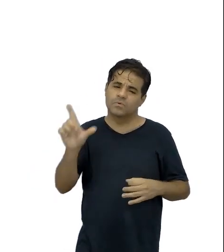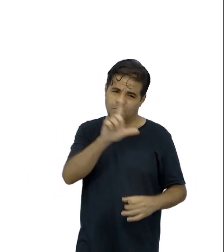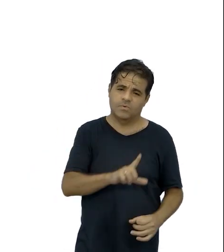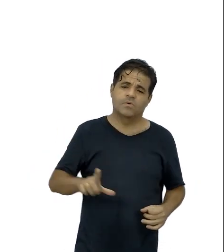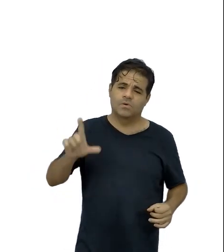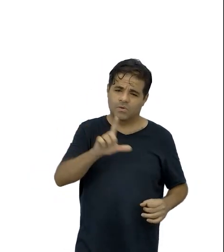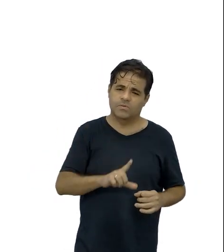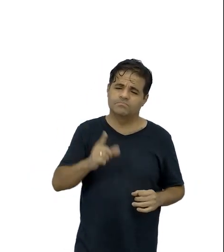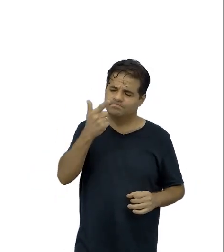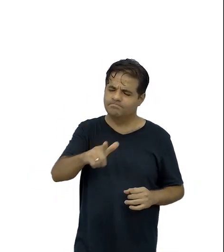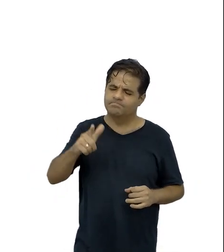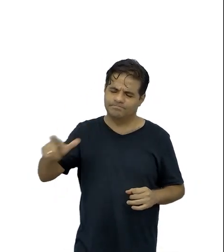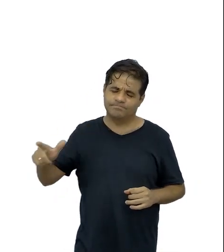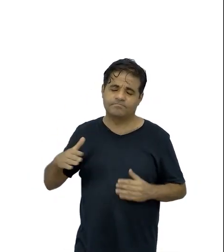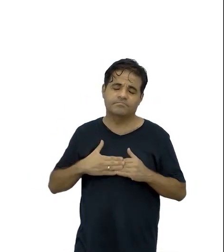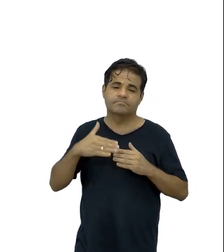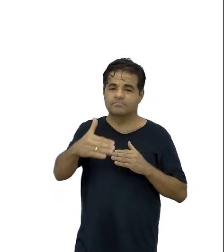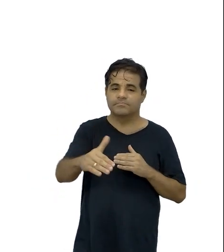que entre outros